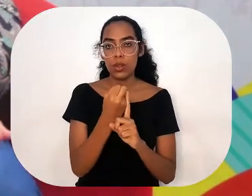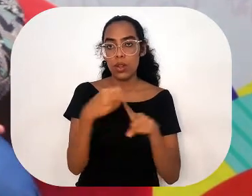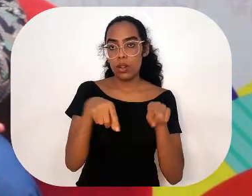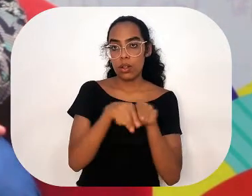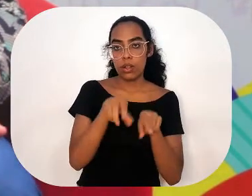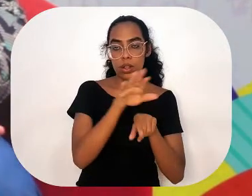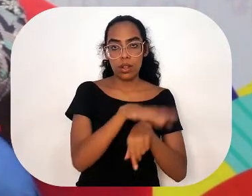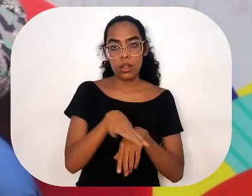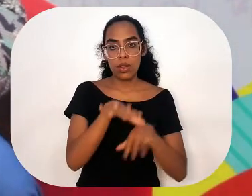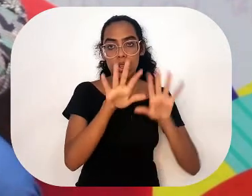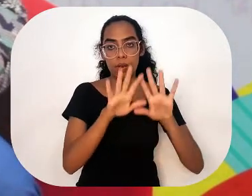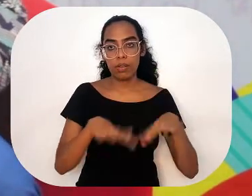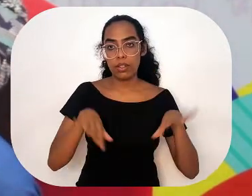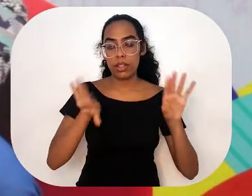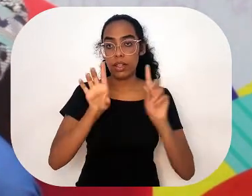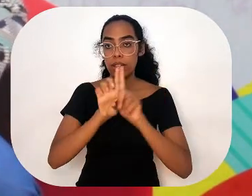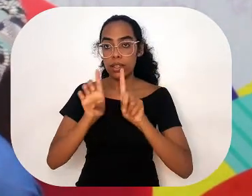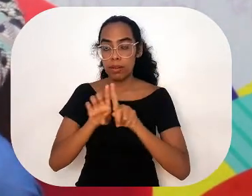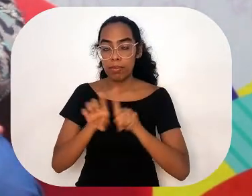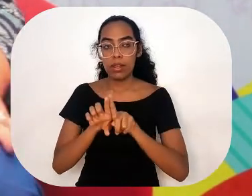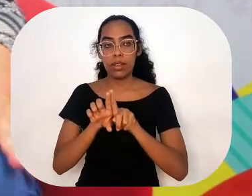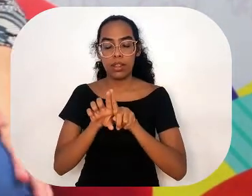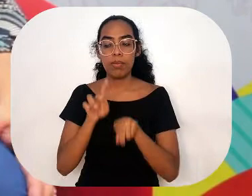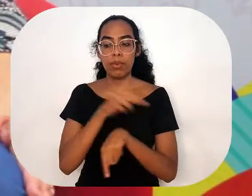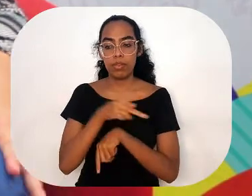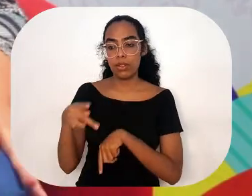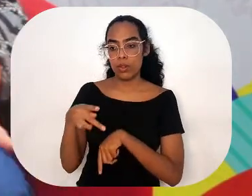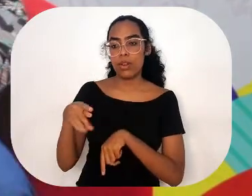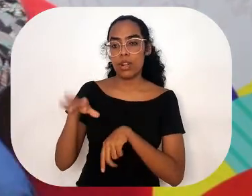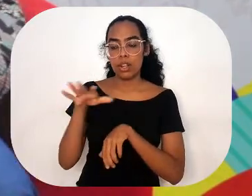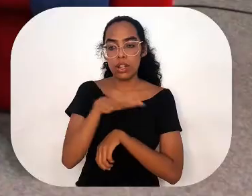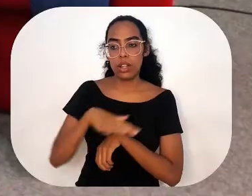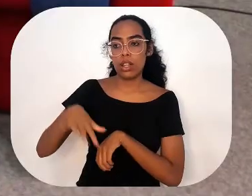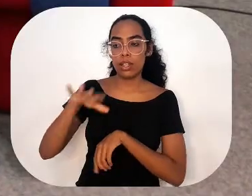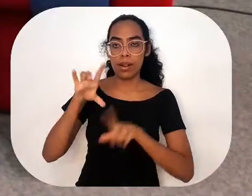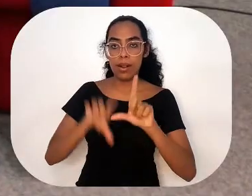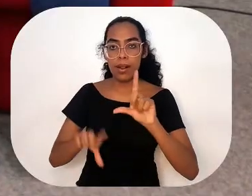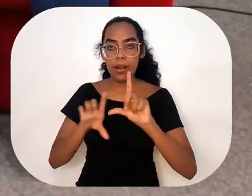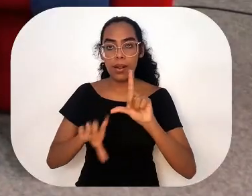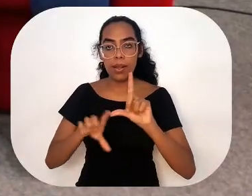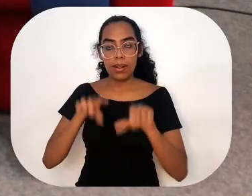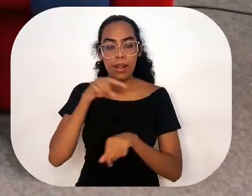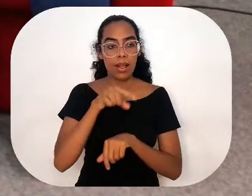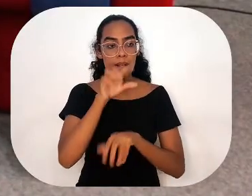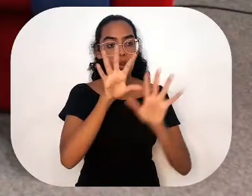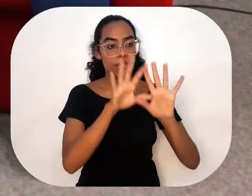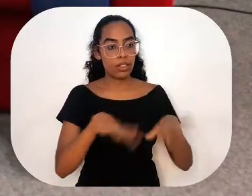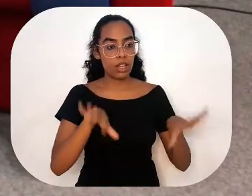programa de pós-graduação em letras e nós vamos conversar hoje eu e o meu colega Thiago